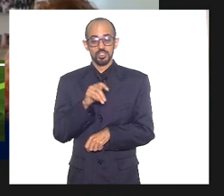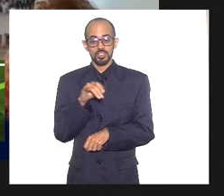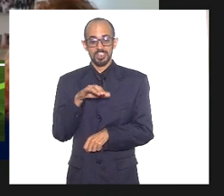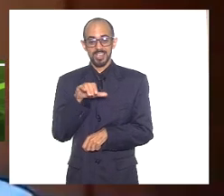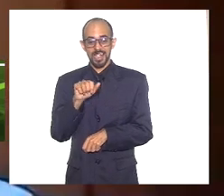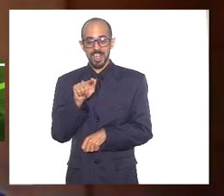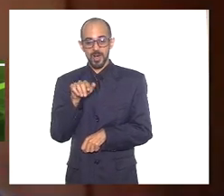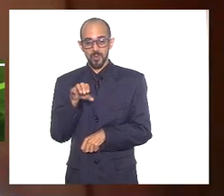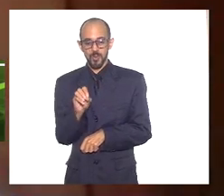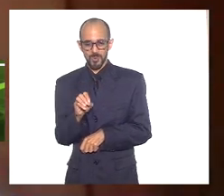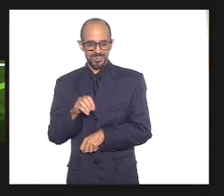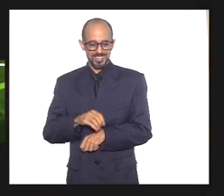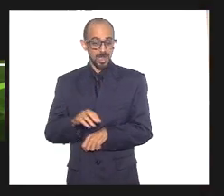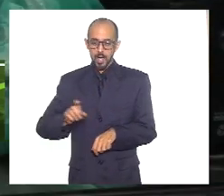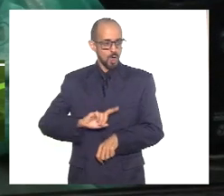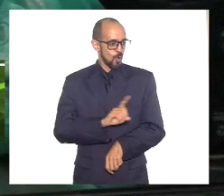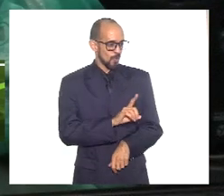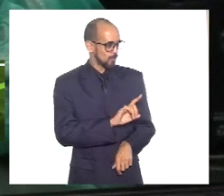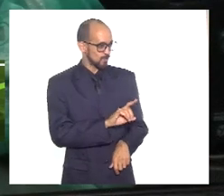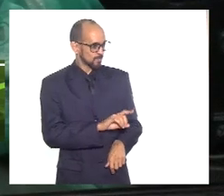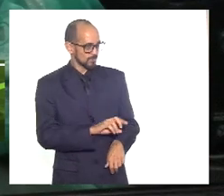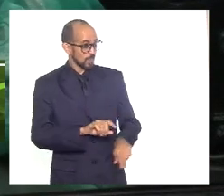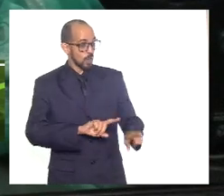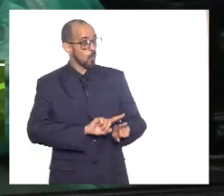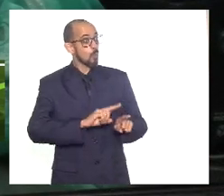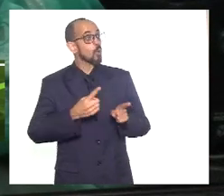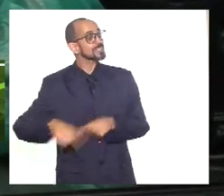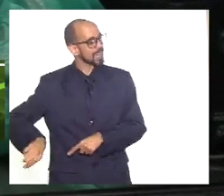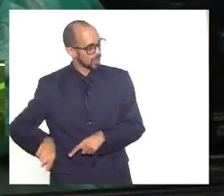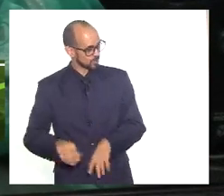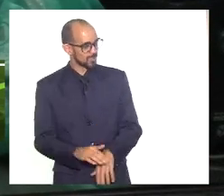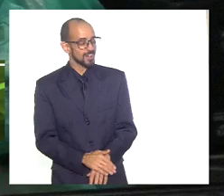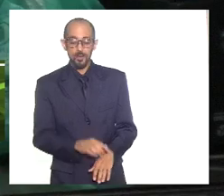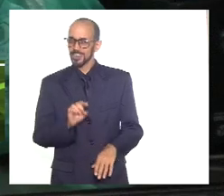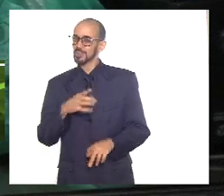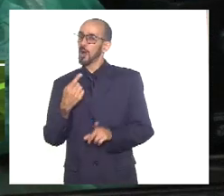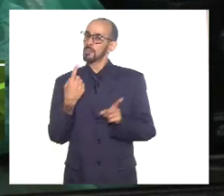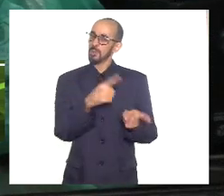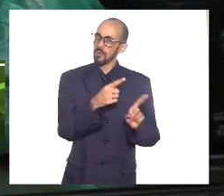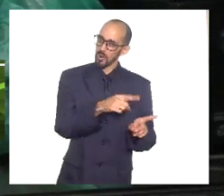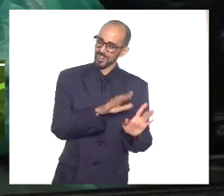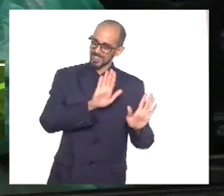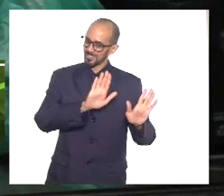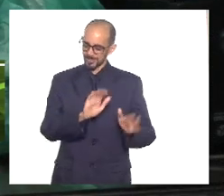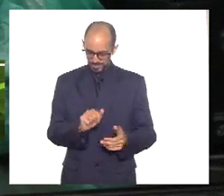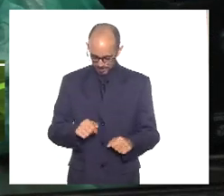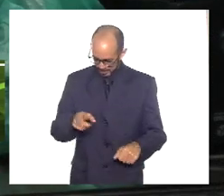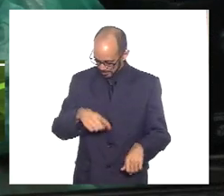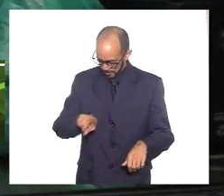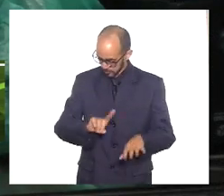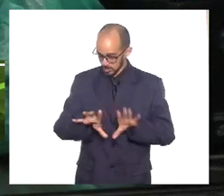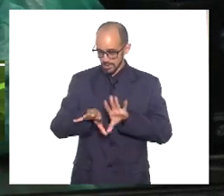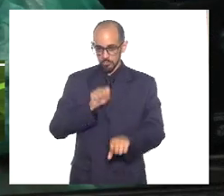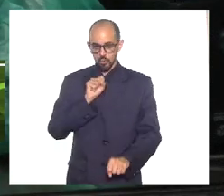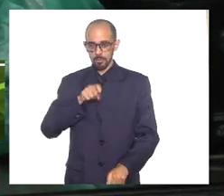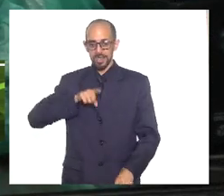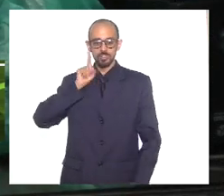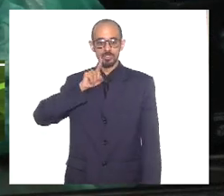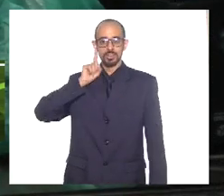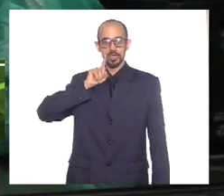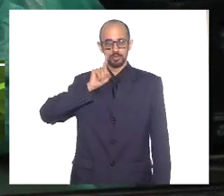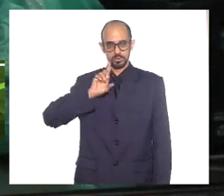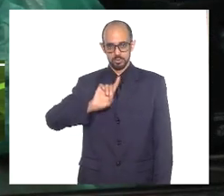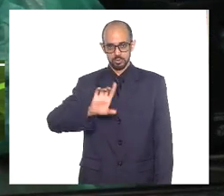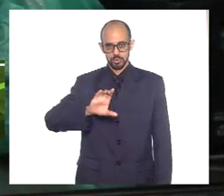ao contrário. É uma provocação. Mas não precisa ser formado em Chicago